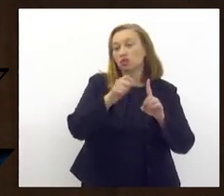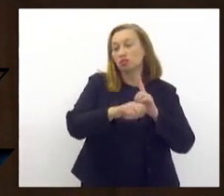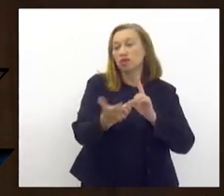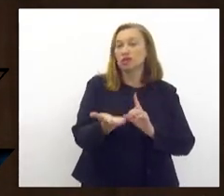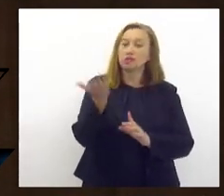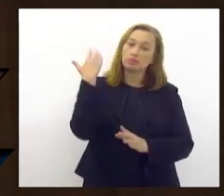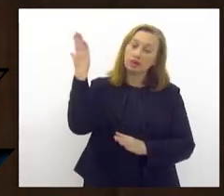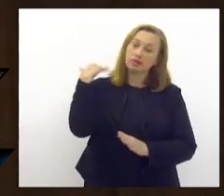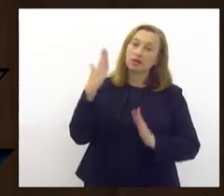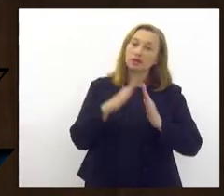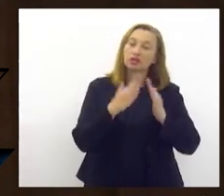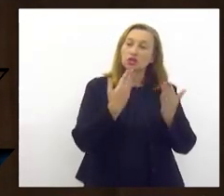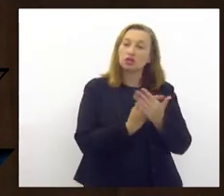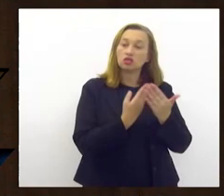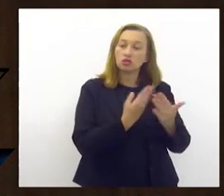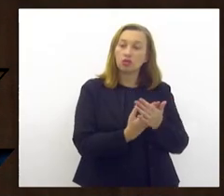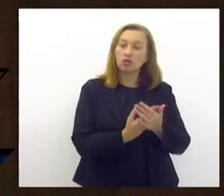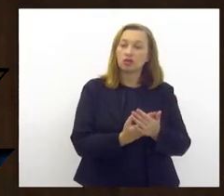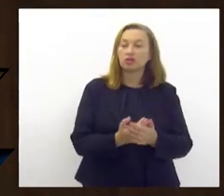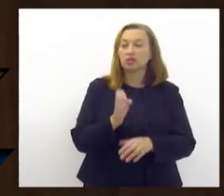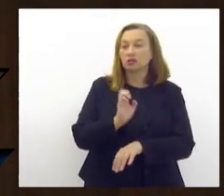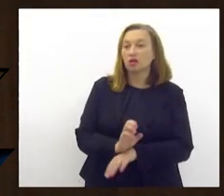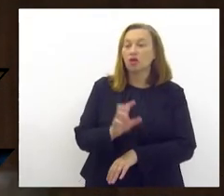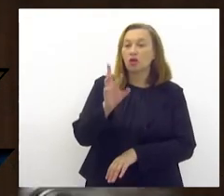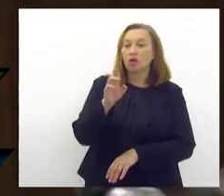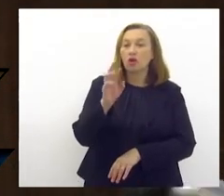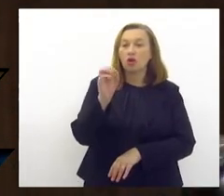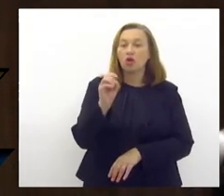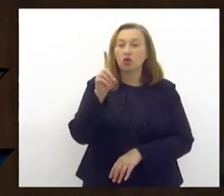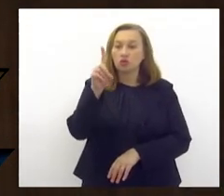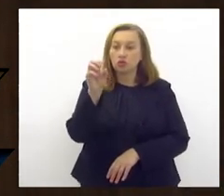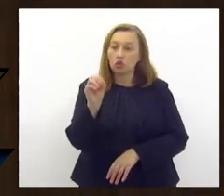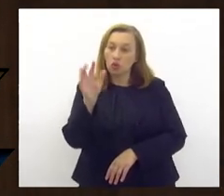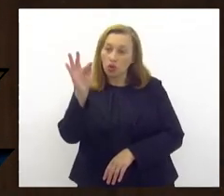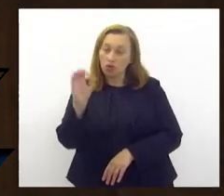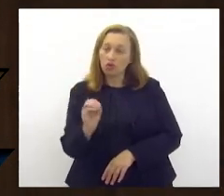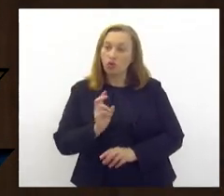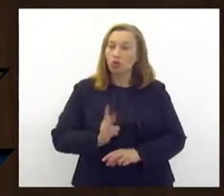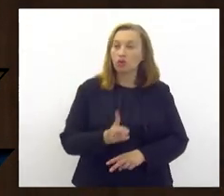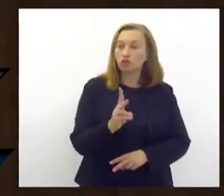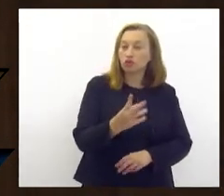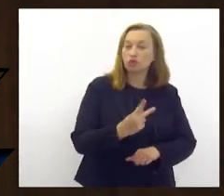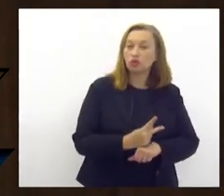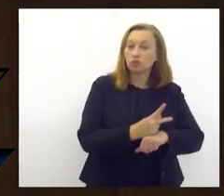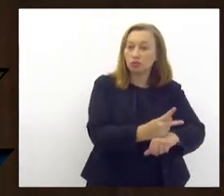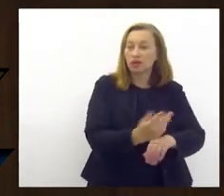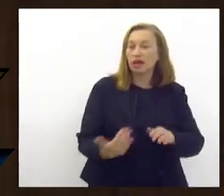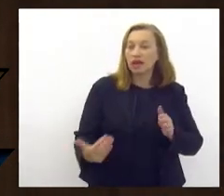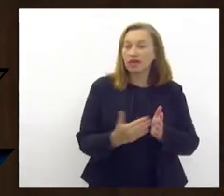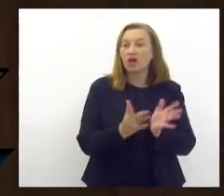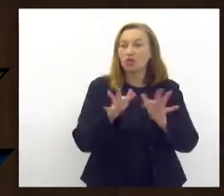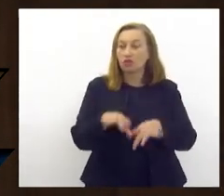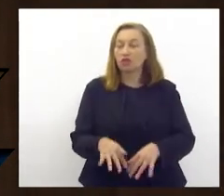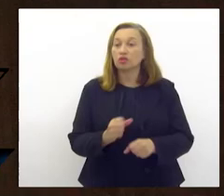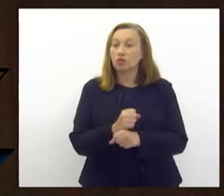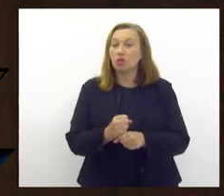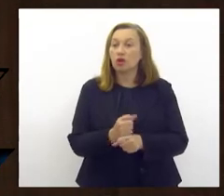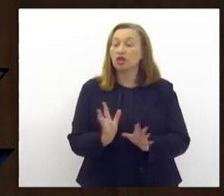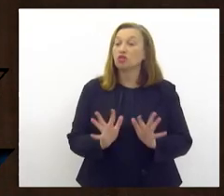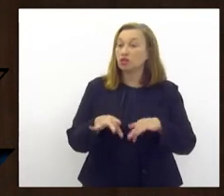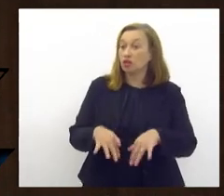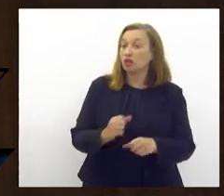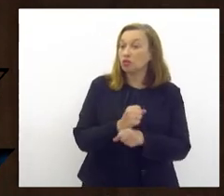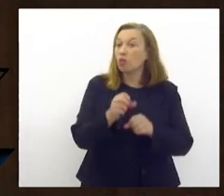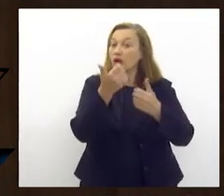do Colégio Estadual Jornalista Rodolfo Fernandes, mantenha essa gratificação pelo menos até o final do ano, e no final do